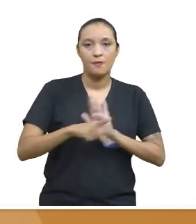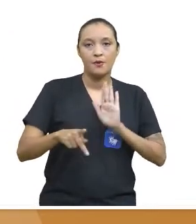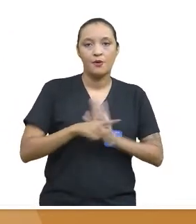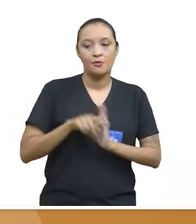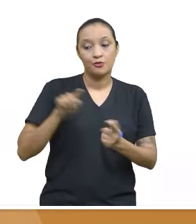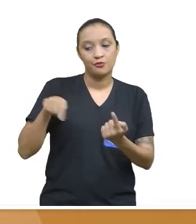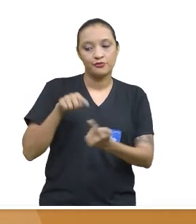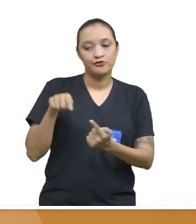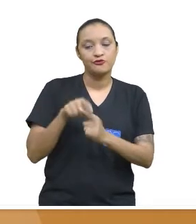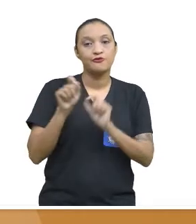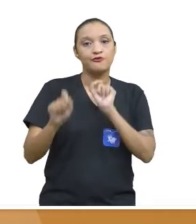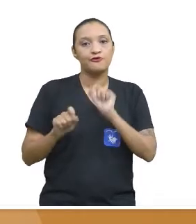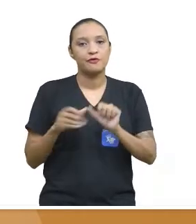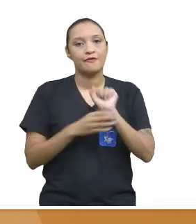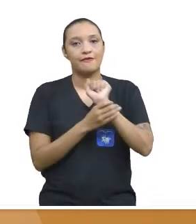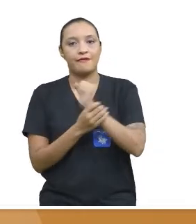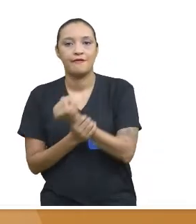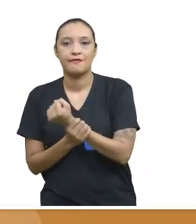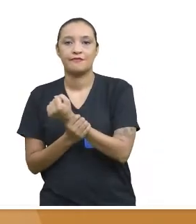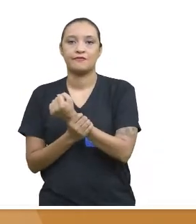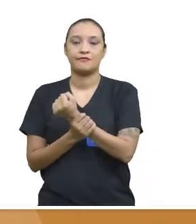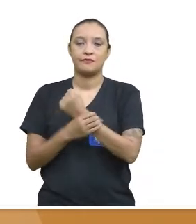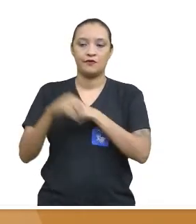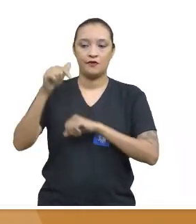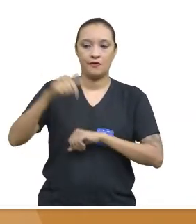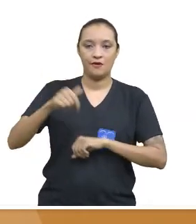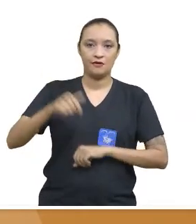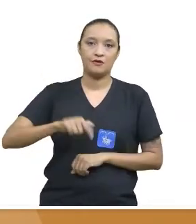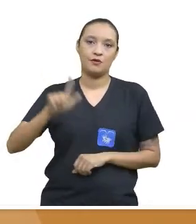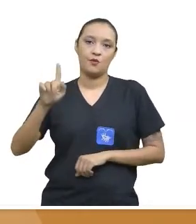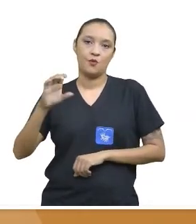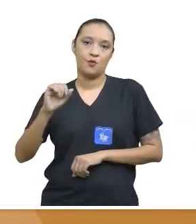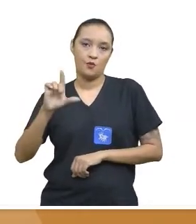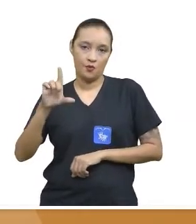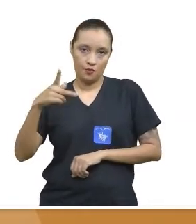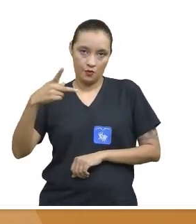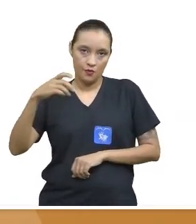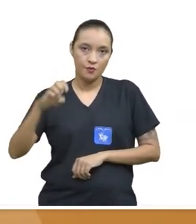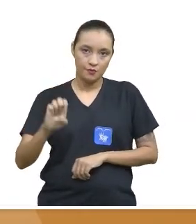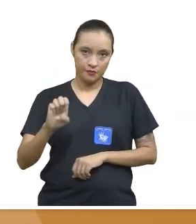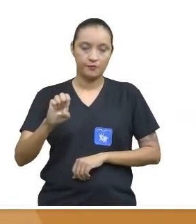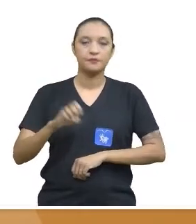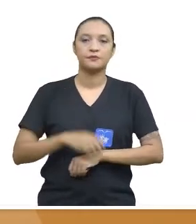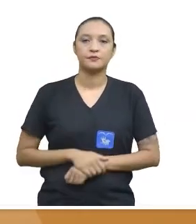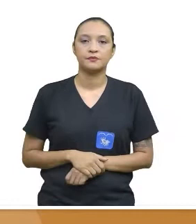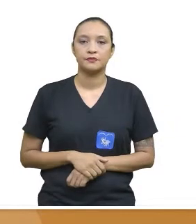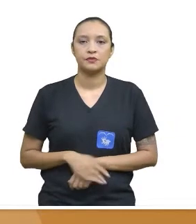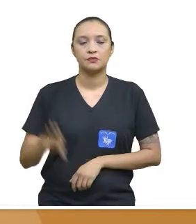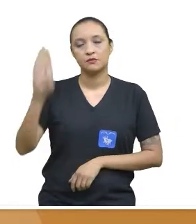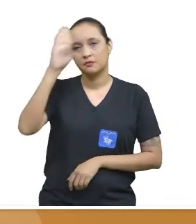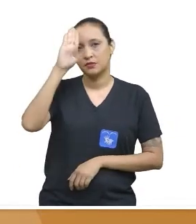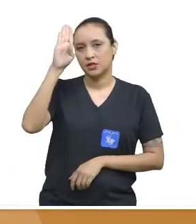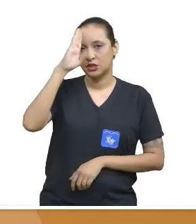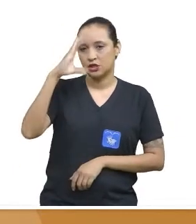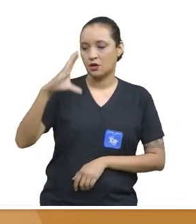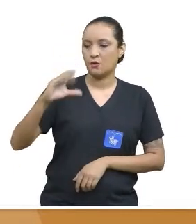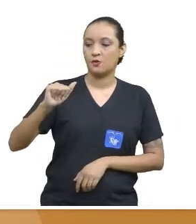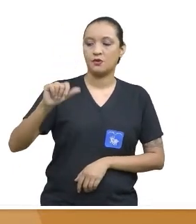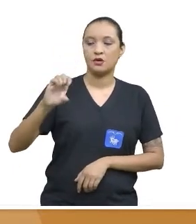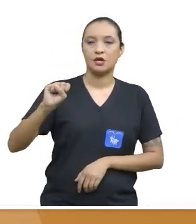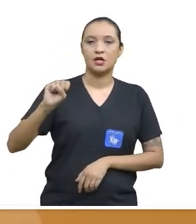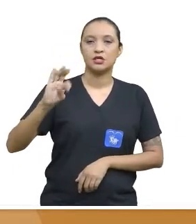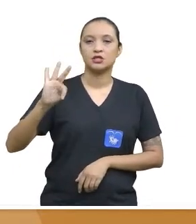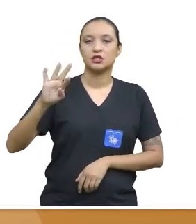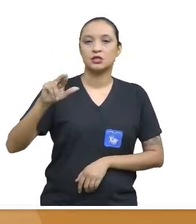visando garantir a segurança do golpe, ok? O Marechal Castelo Branco sabia da